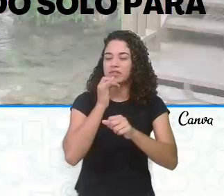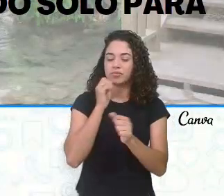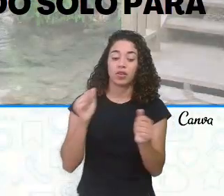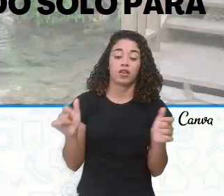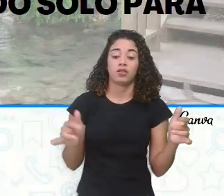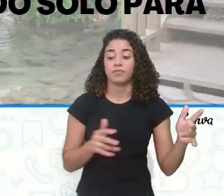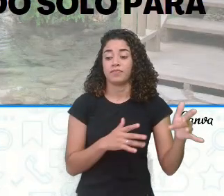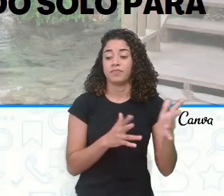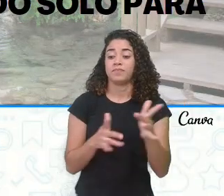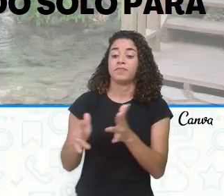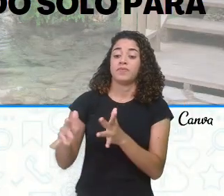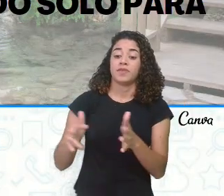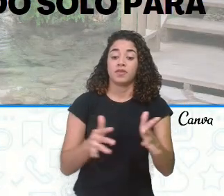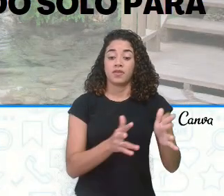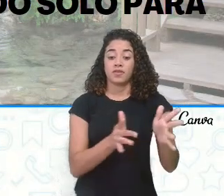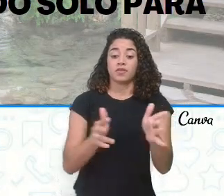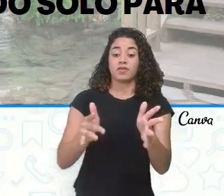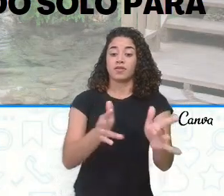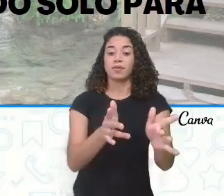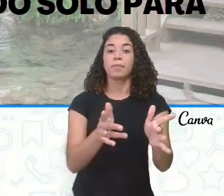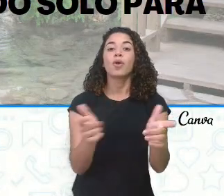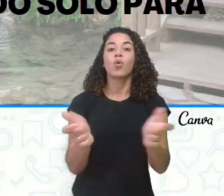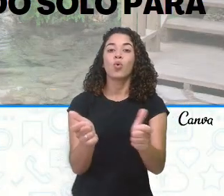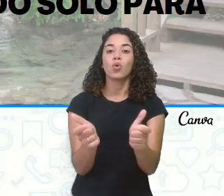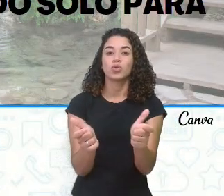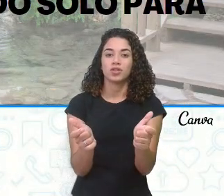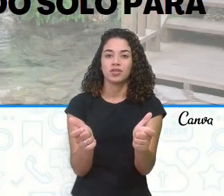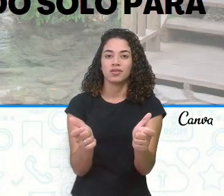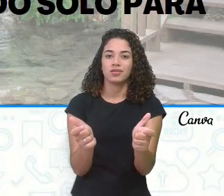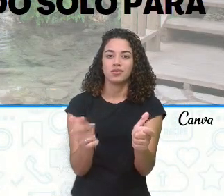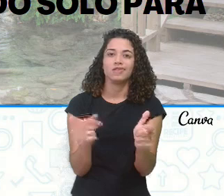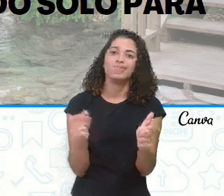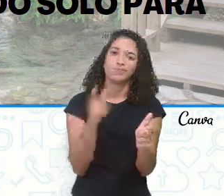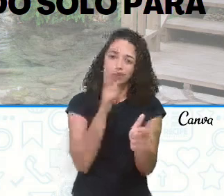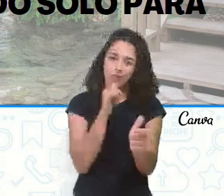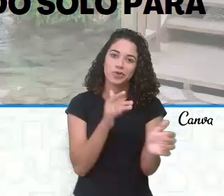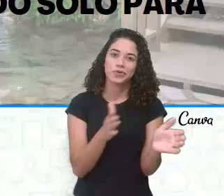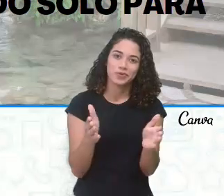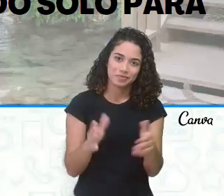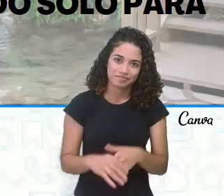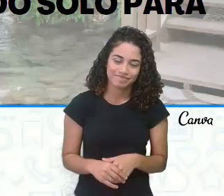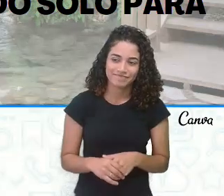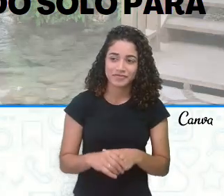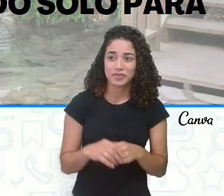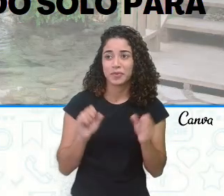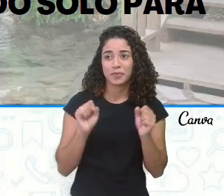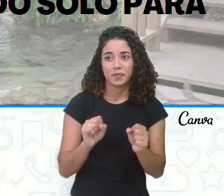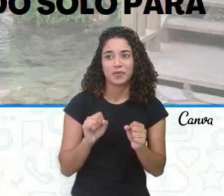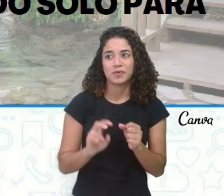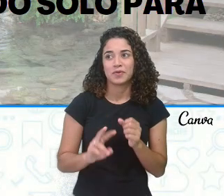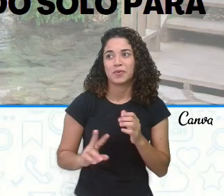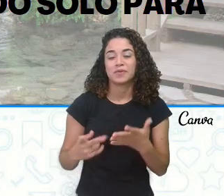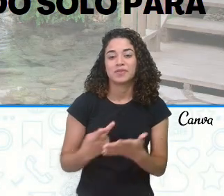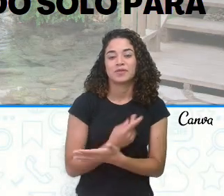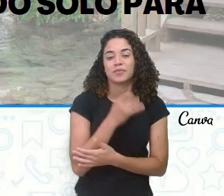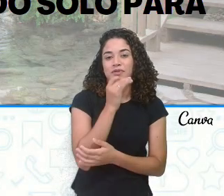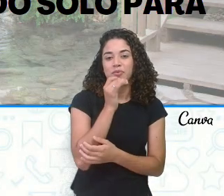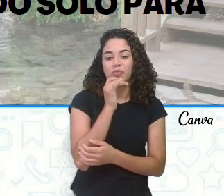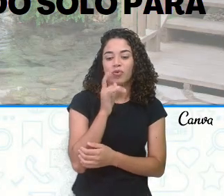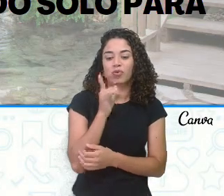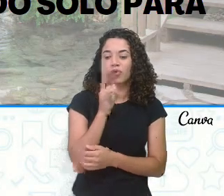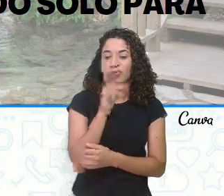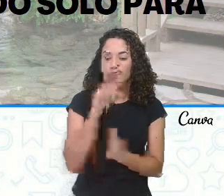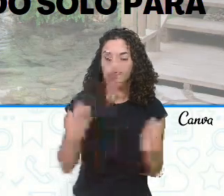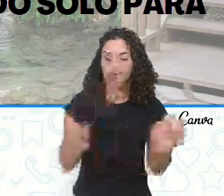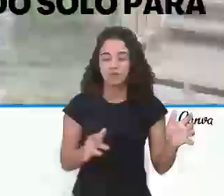tipo de coisa para essa água. E um dia, aquele rio pode desaparecer um dia, né, ele